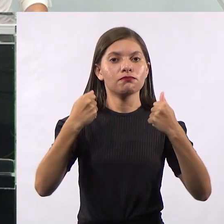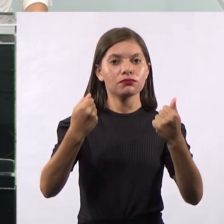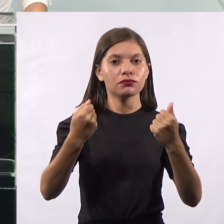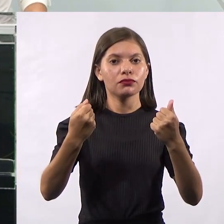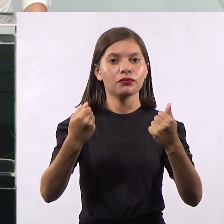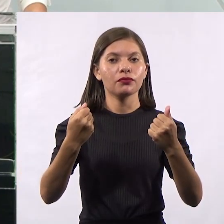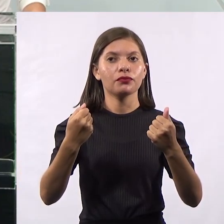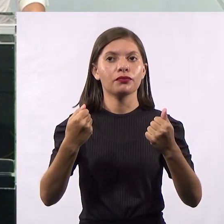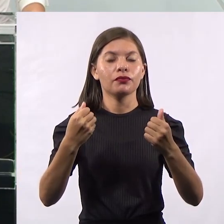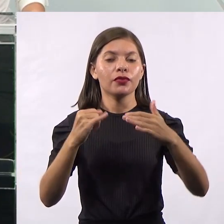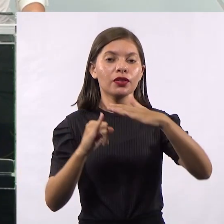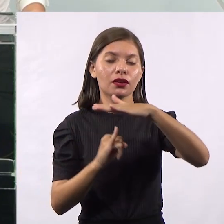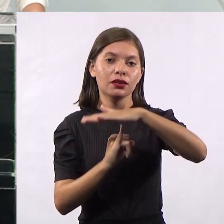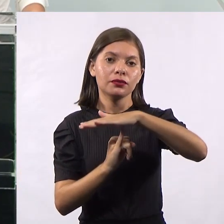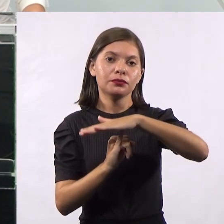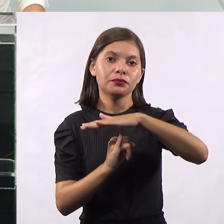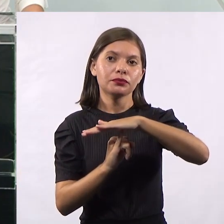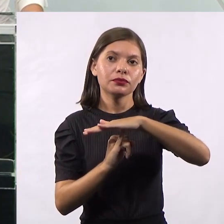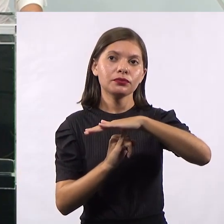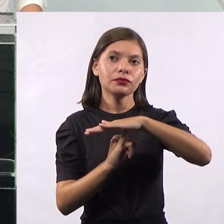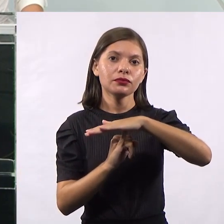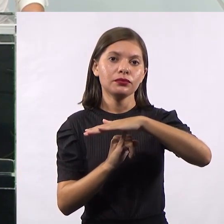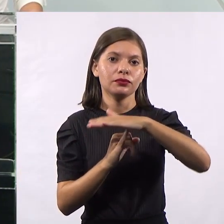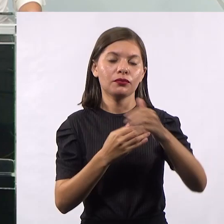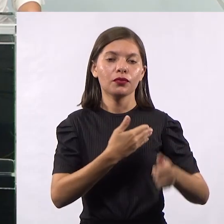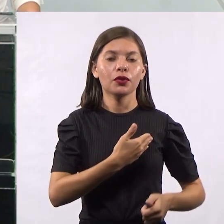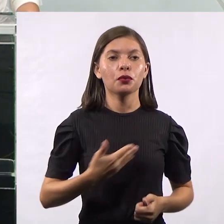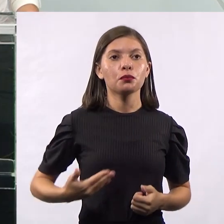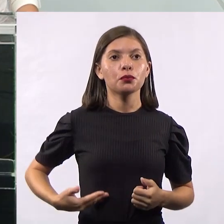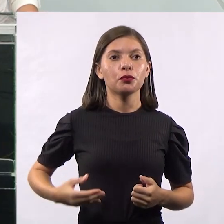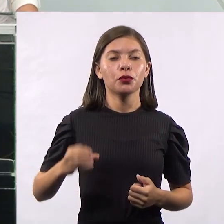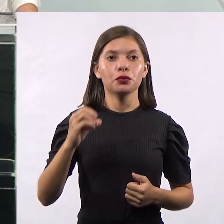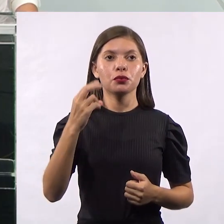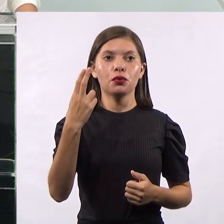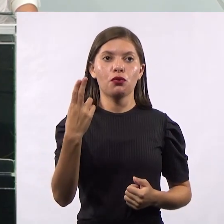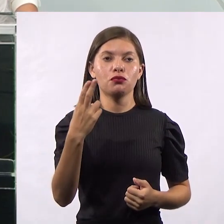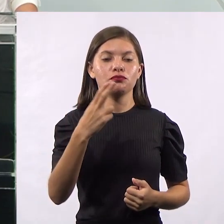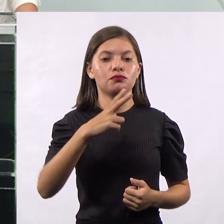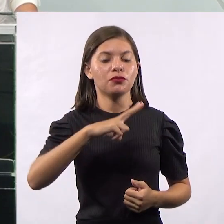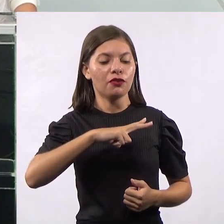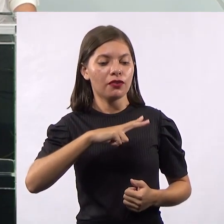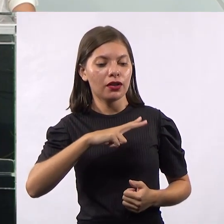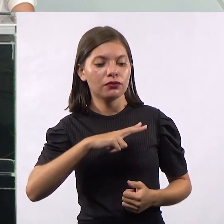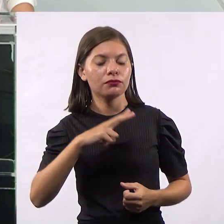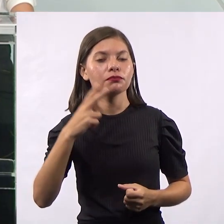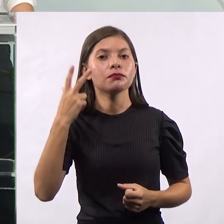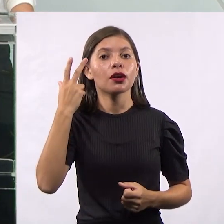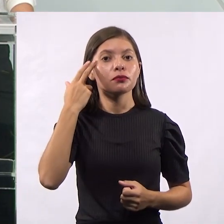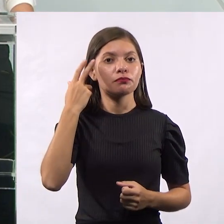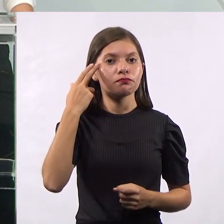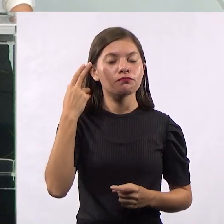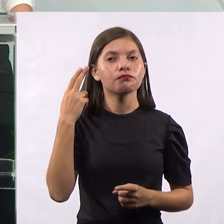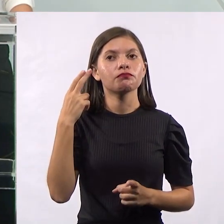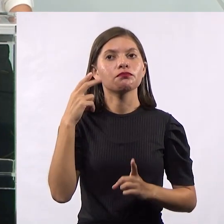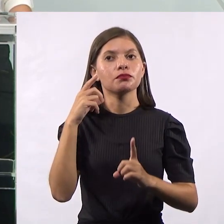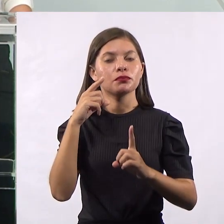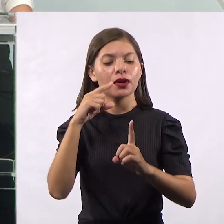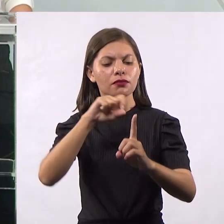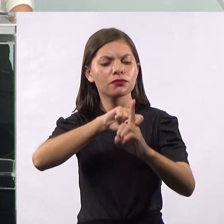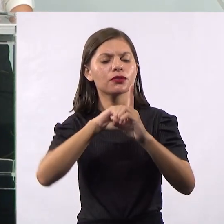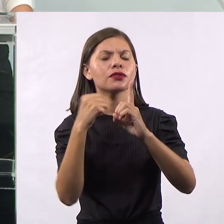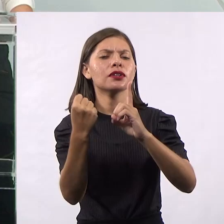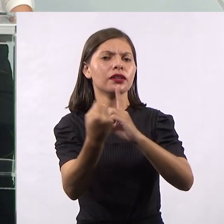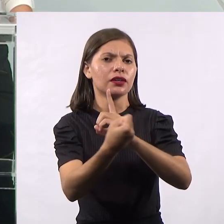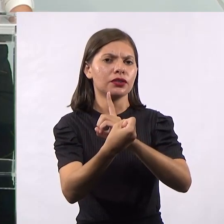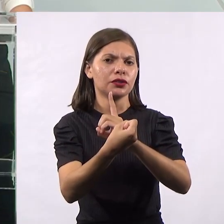esforços juntos, né, dos entes públicos ou privados sem fim lucrativo para o bem comum, né? E essa formalização